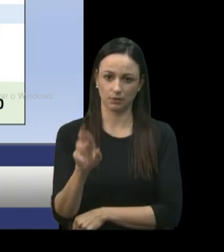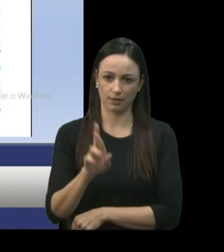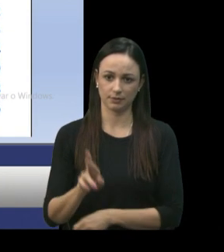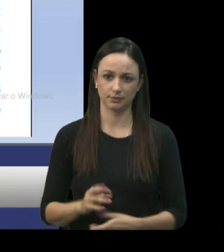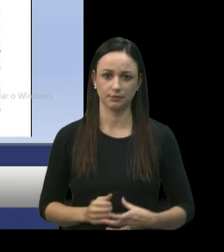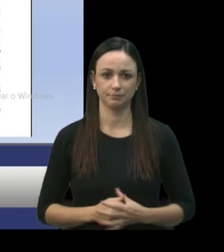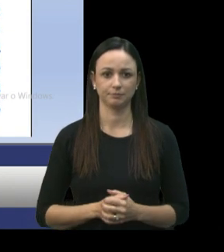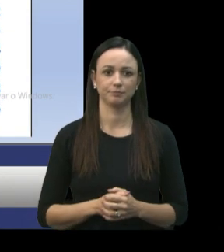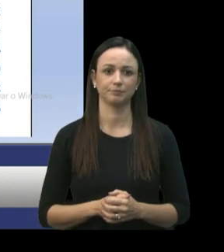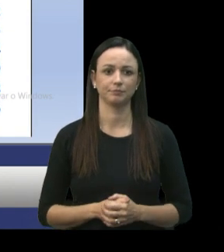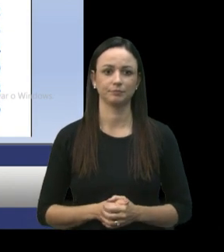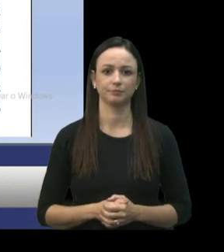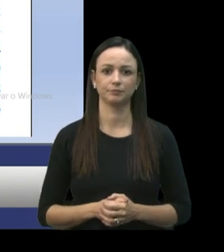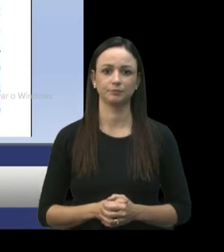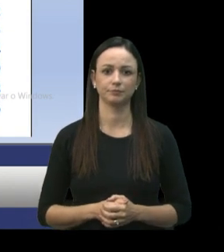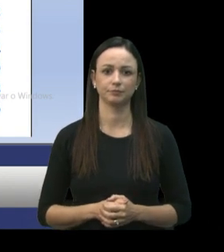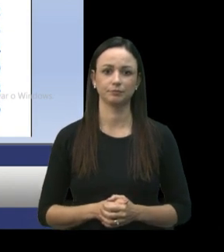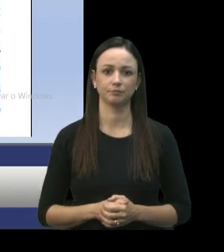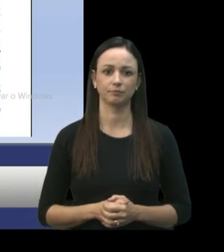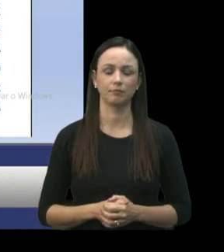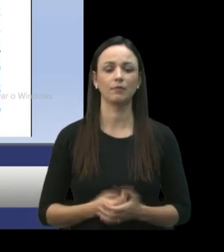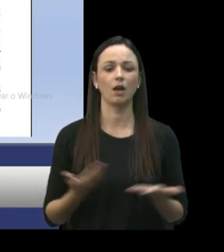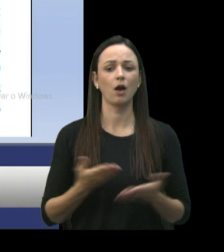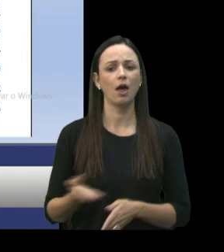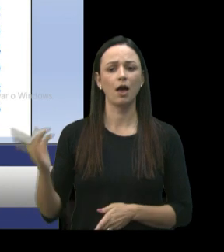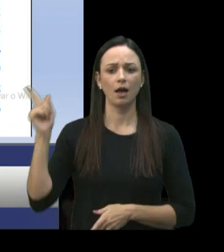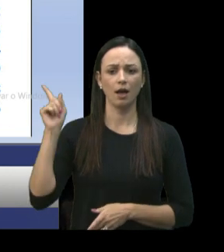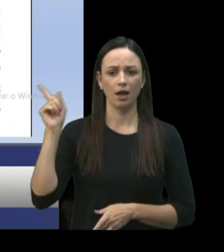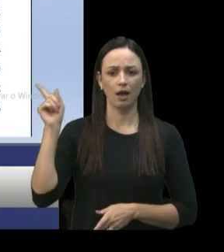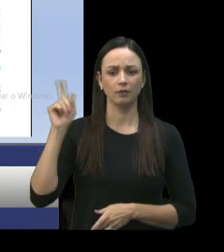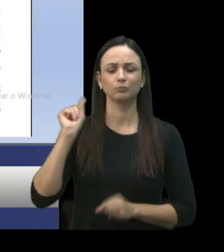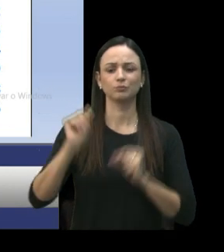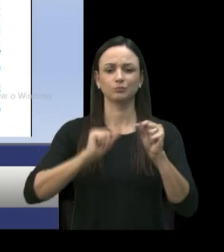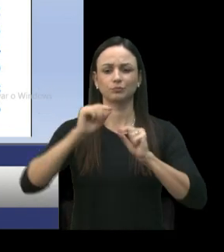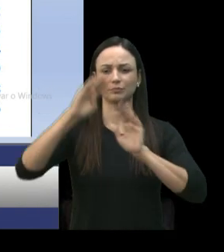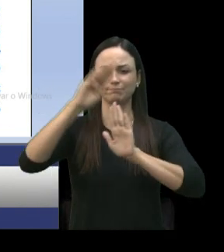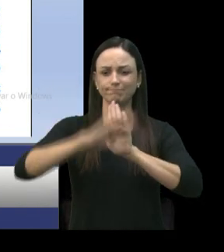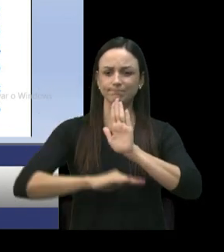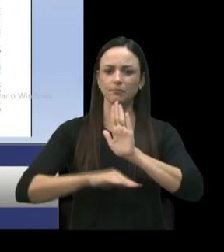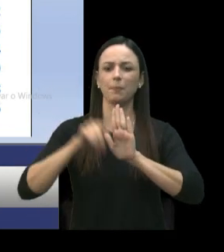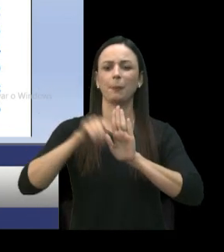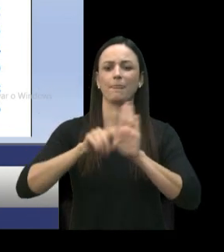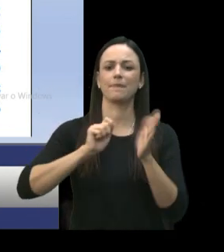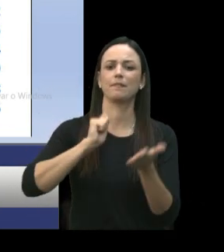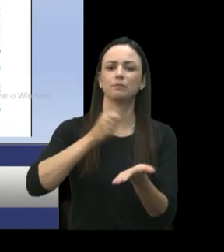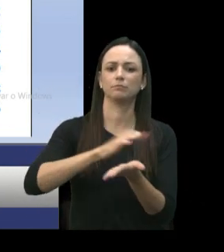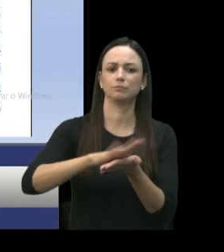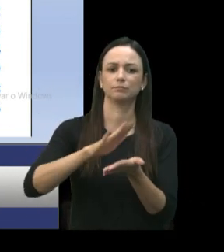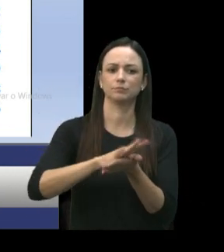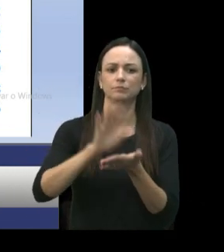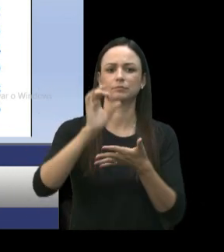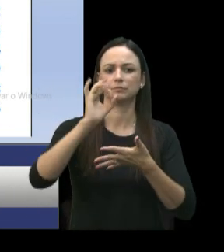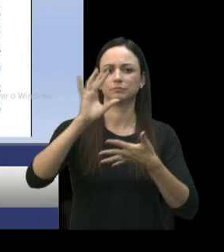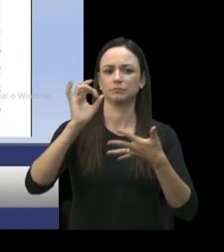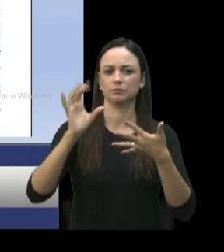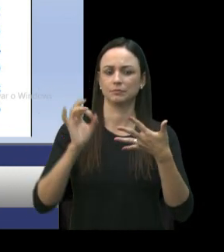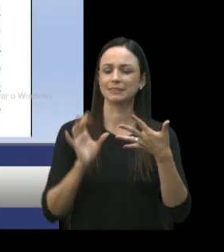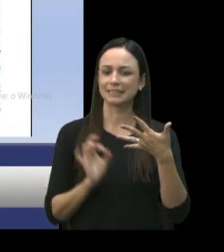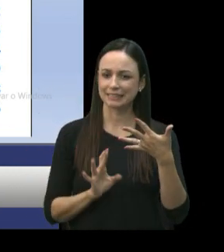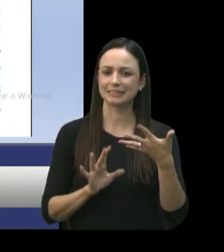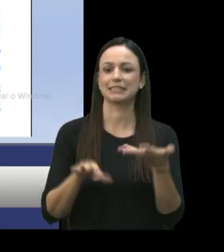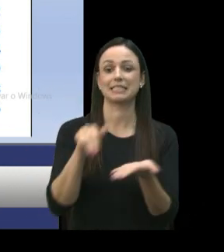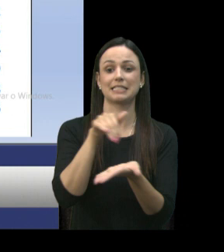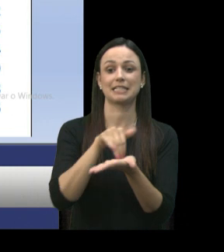R$1.614.000. Aqui nós entramos a despesa fixada por órgão executor, a